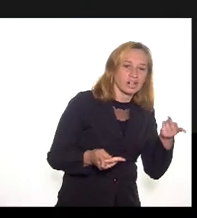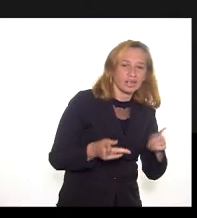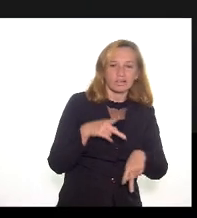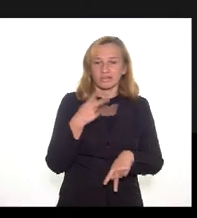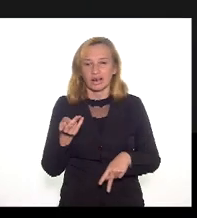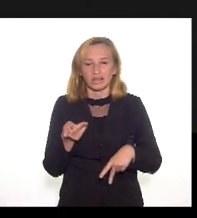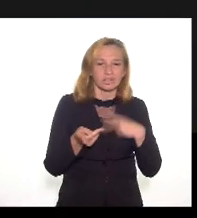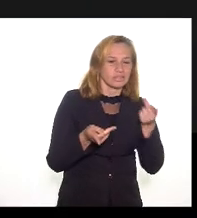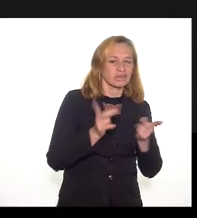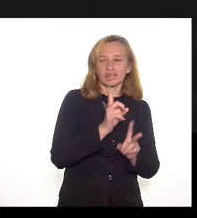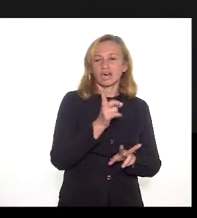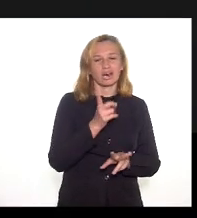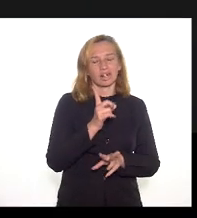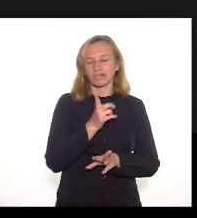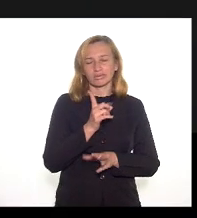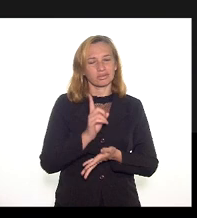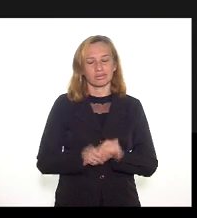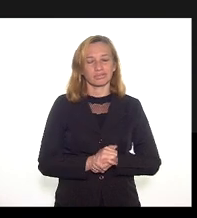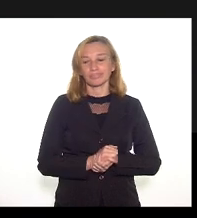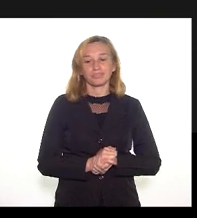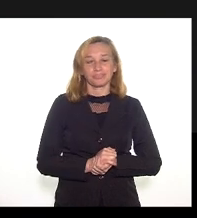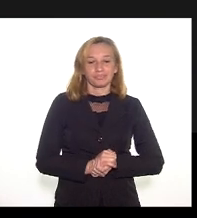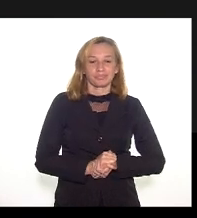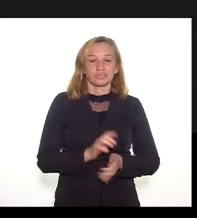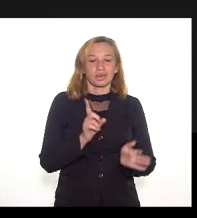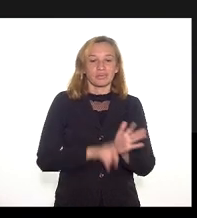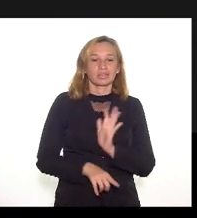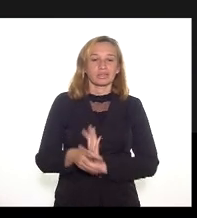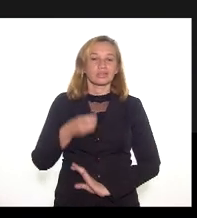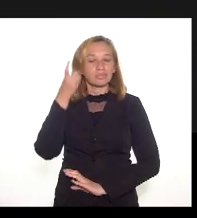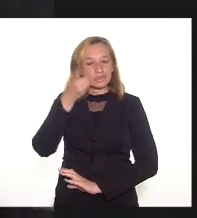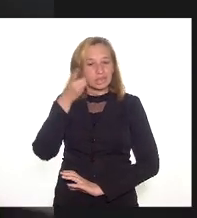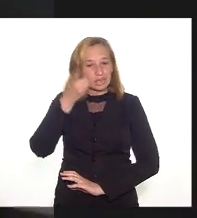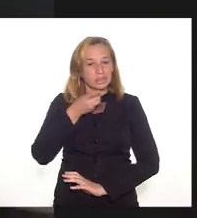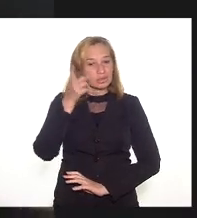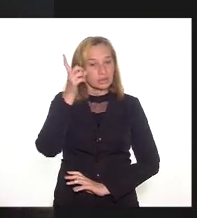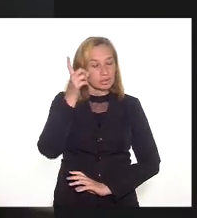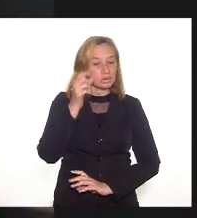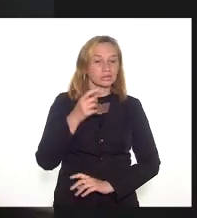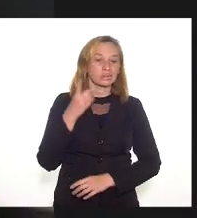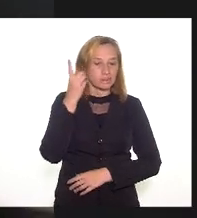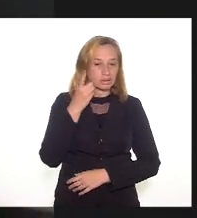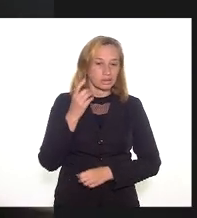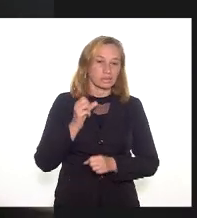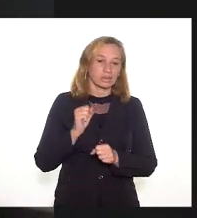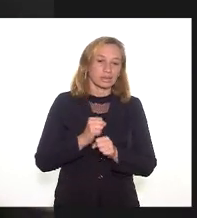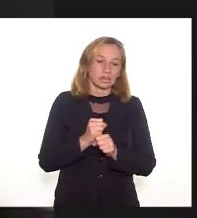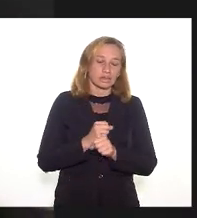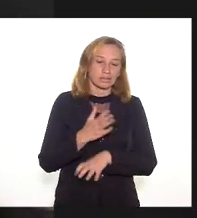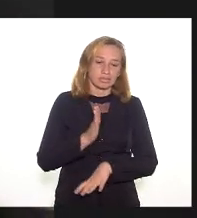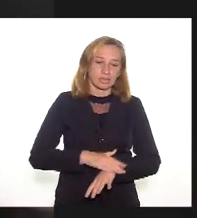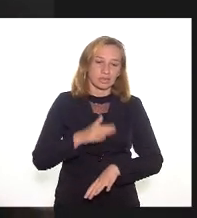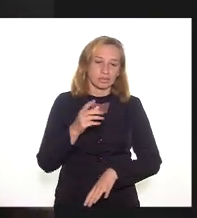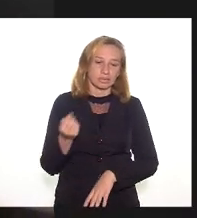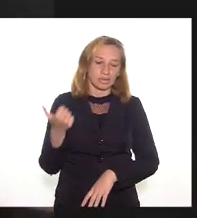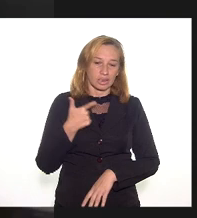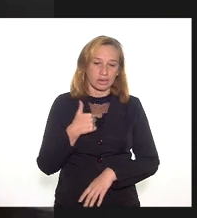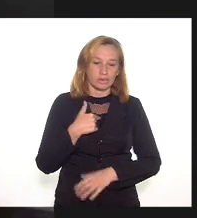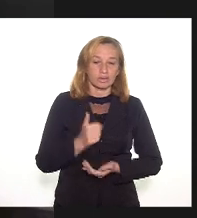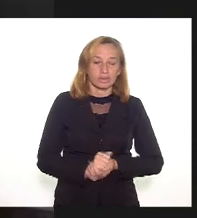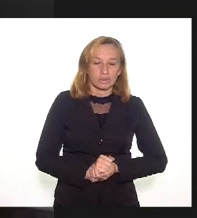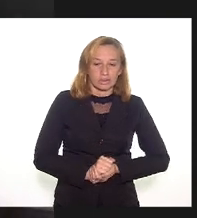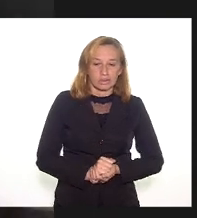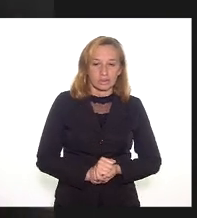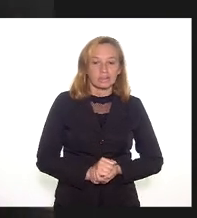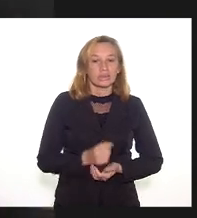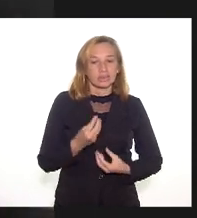Não, não vai ficar ping-pong de forma alguma, muito menos com a deputada Lucinha, que é deputada desse parlamento há muito mais tempo do que ela. Se